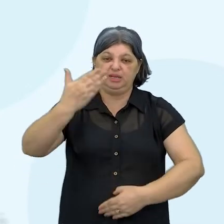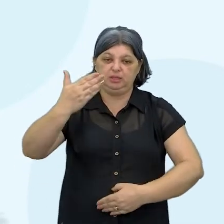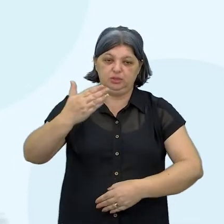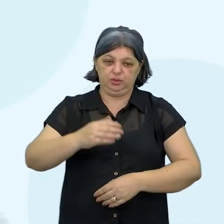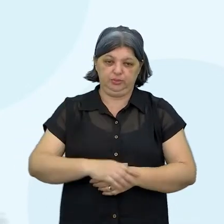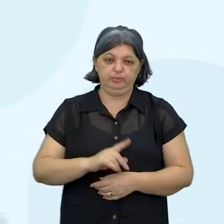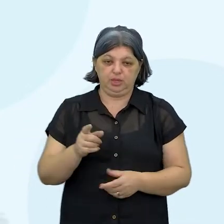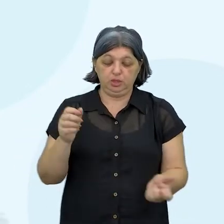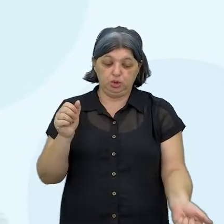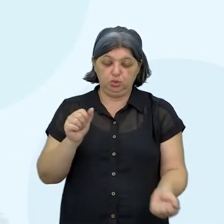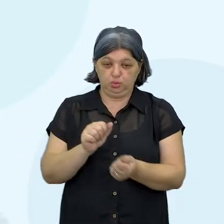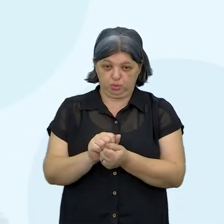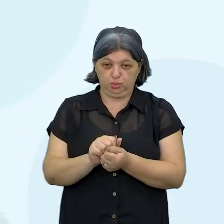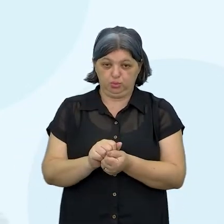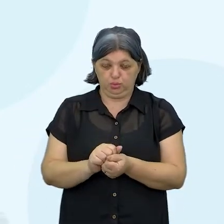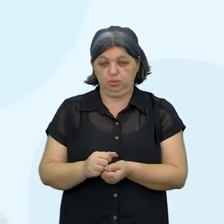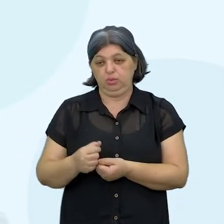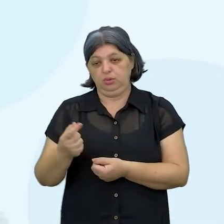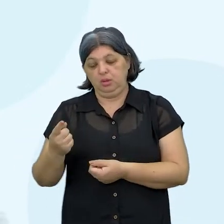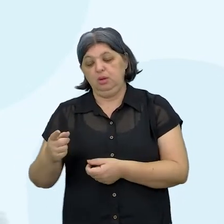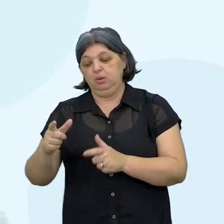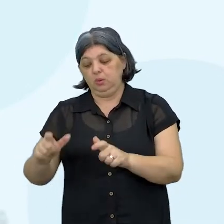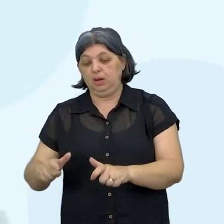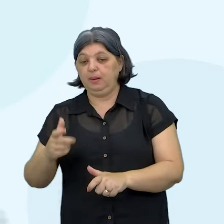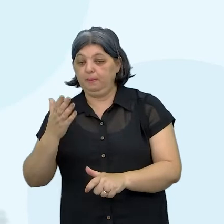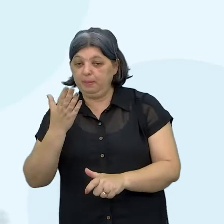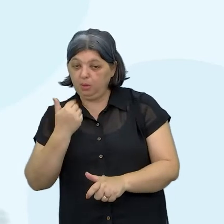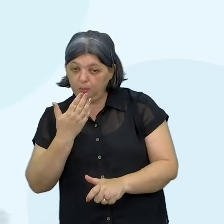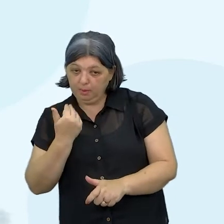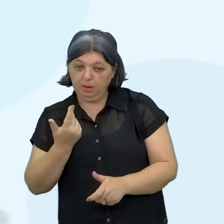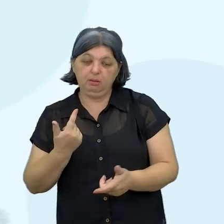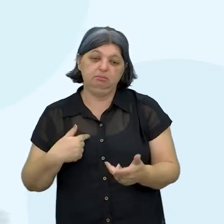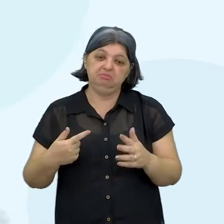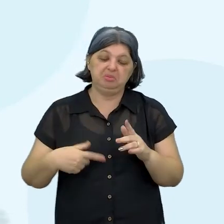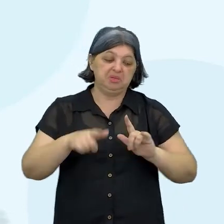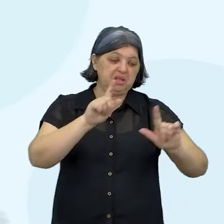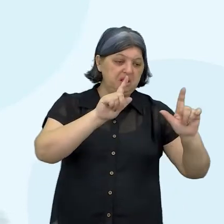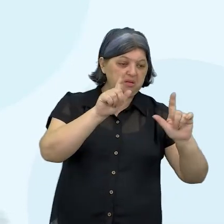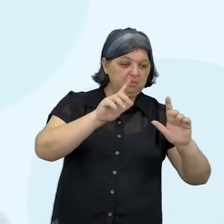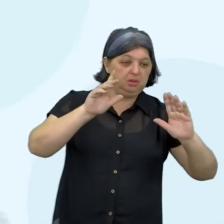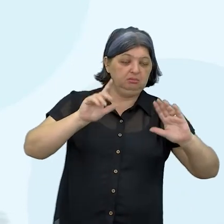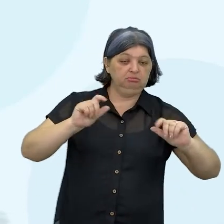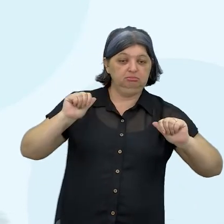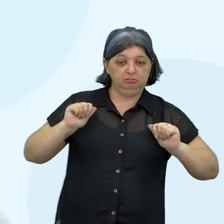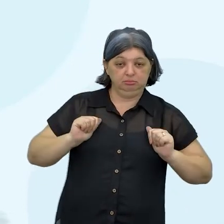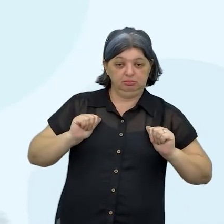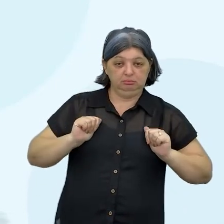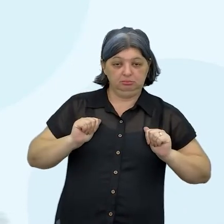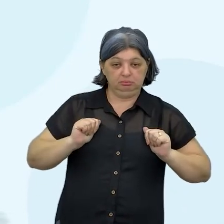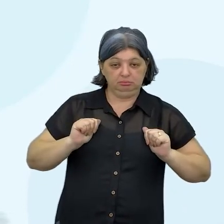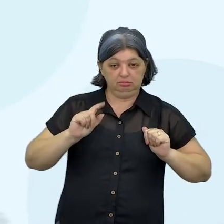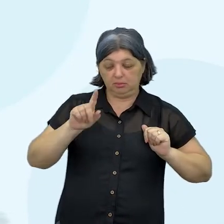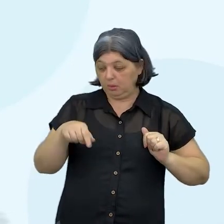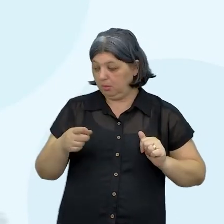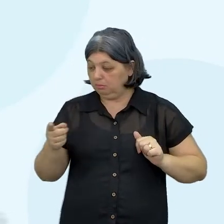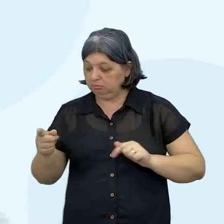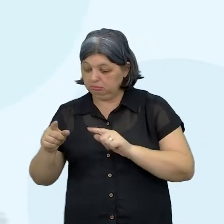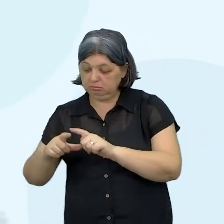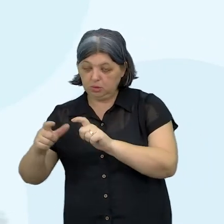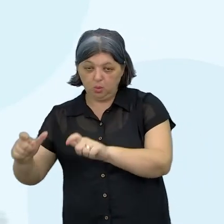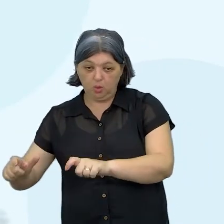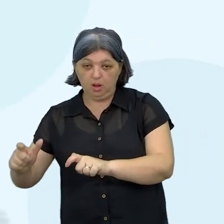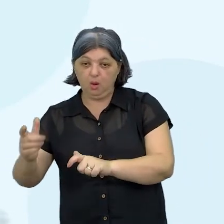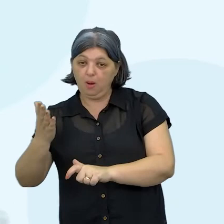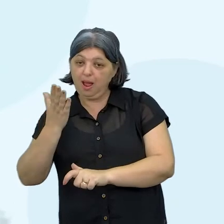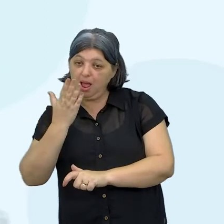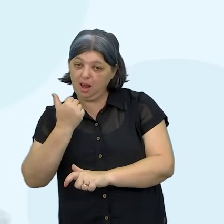de jantar. Então, aqui o pessoal descansa, assiste sua TV ou coisa do tipo, e aqui o pessoal se alimenta. Tudo